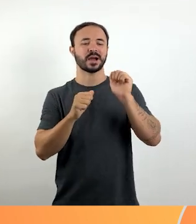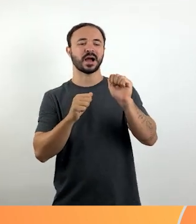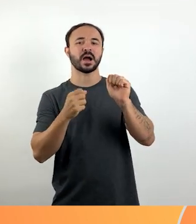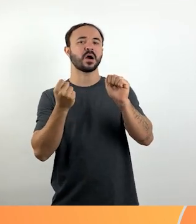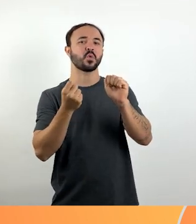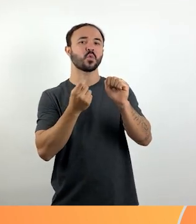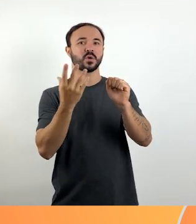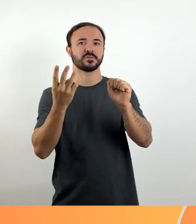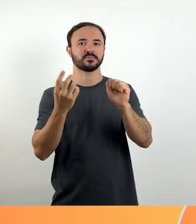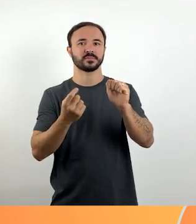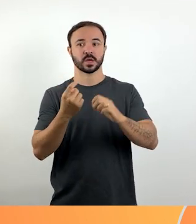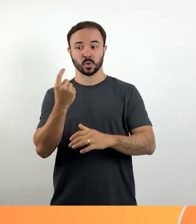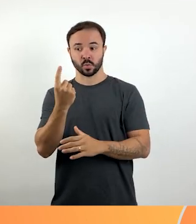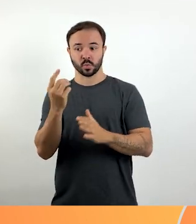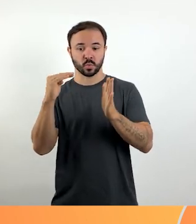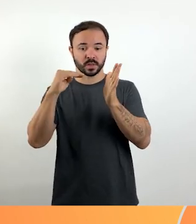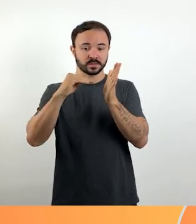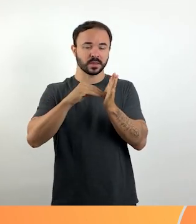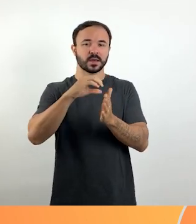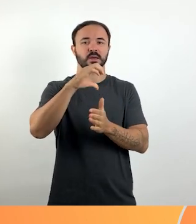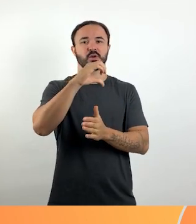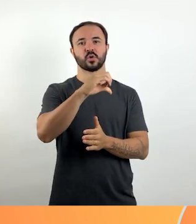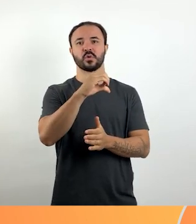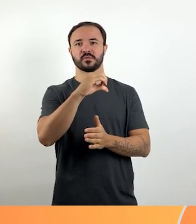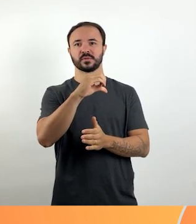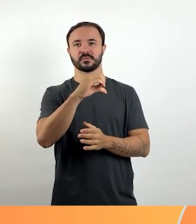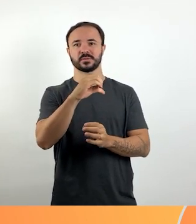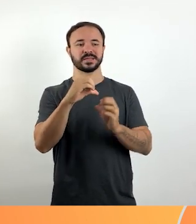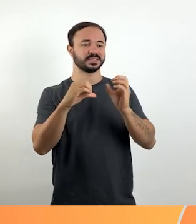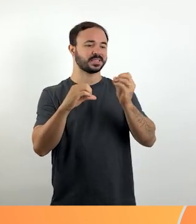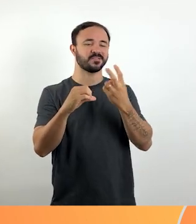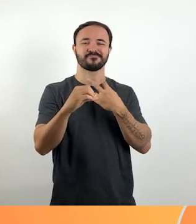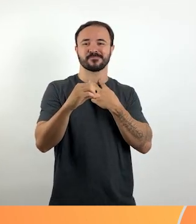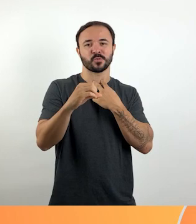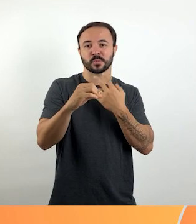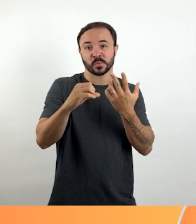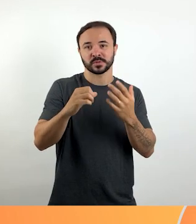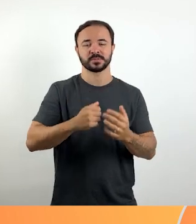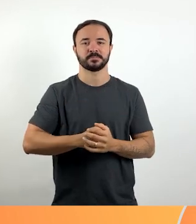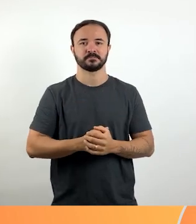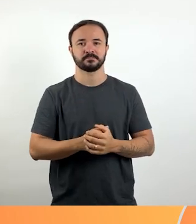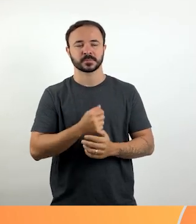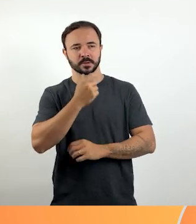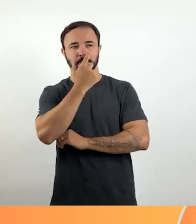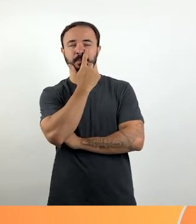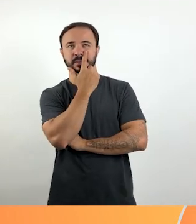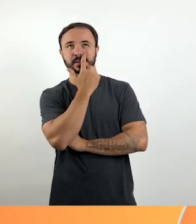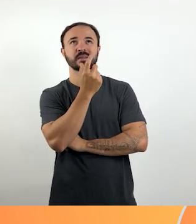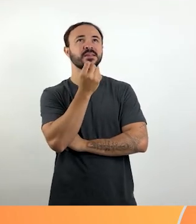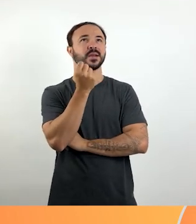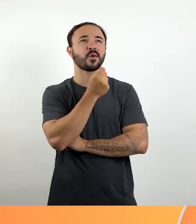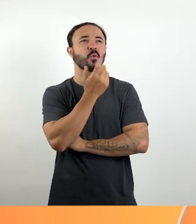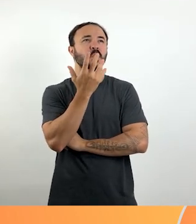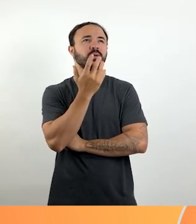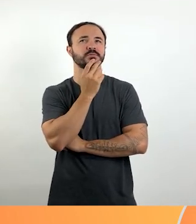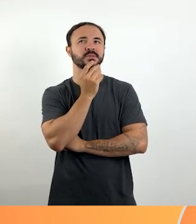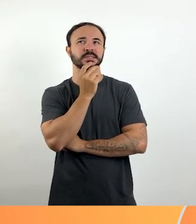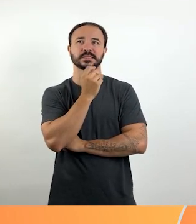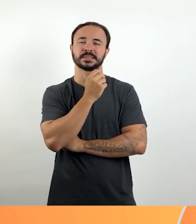9. Lógico que ele não pode ser 0, porque senão o número ABC, né, não pode começar por 0, senão seria um número somente de